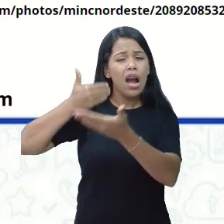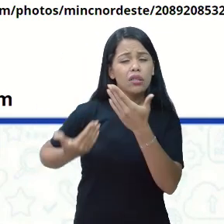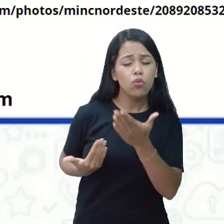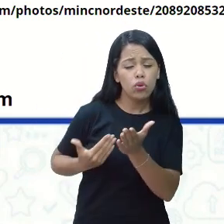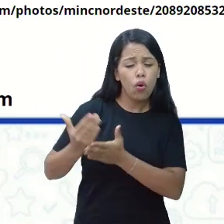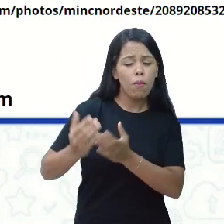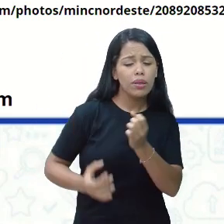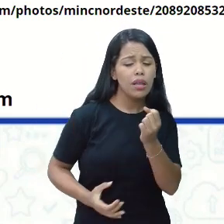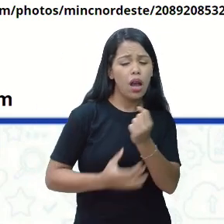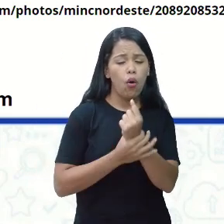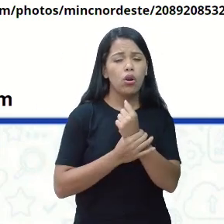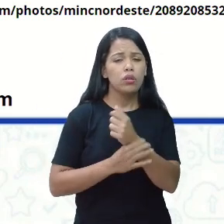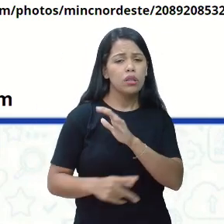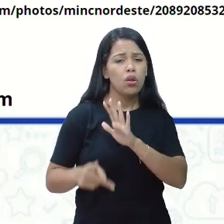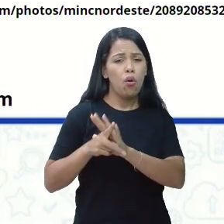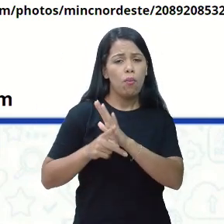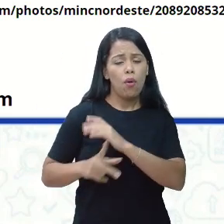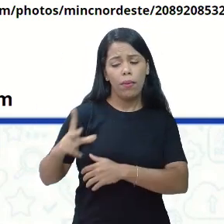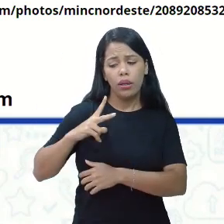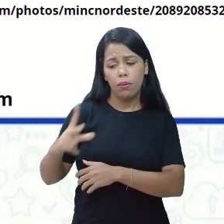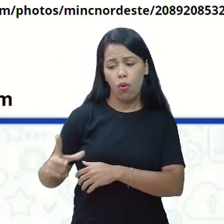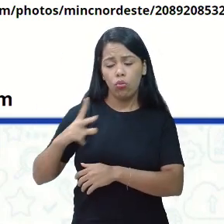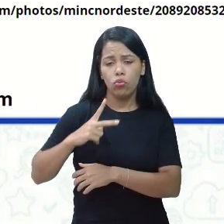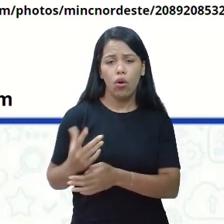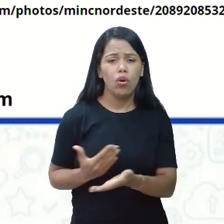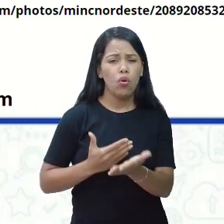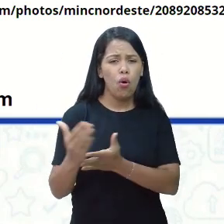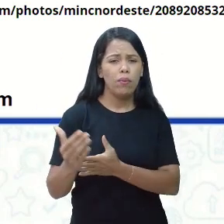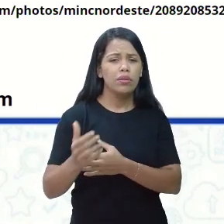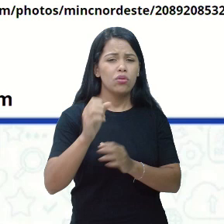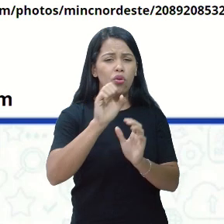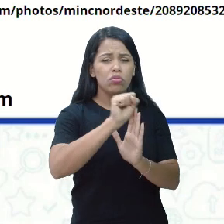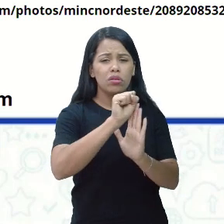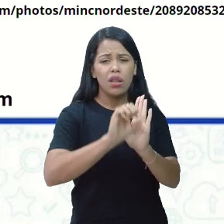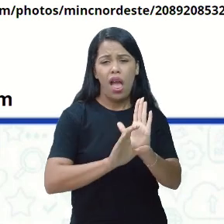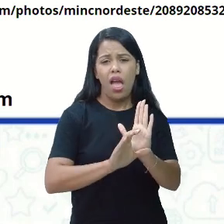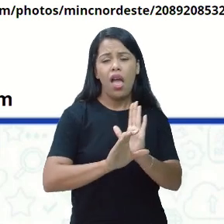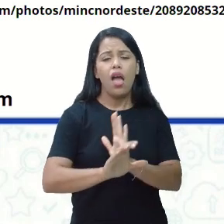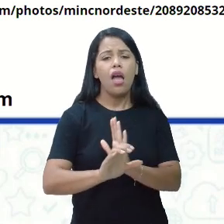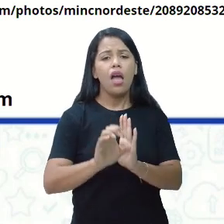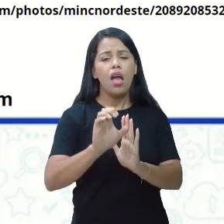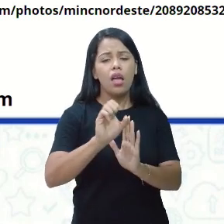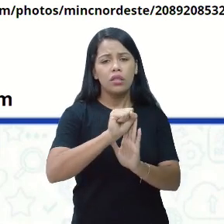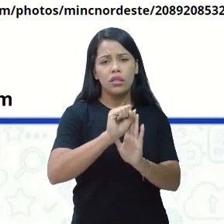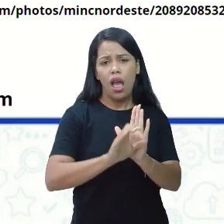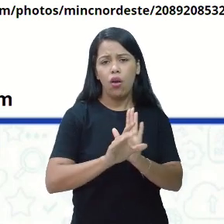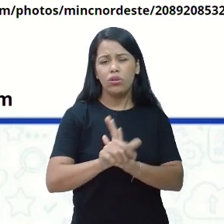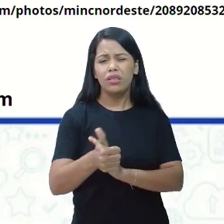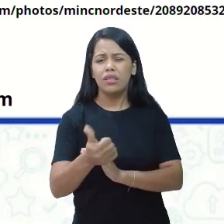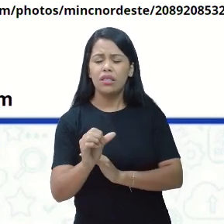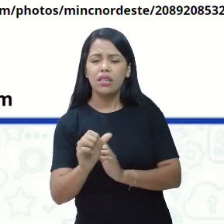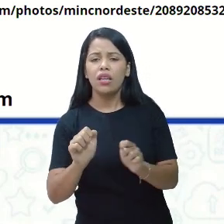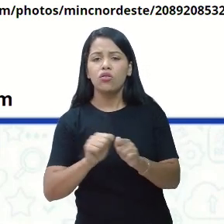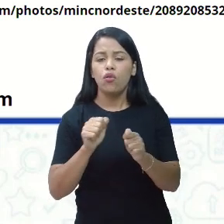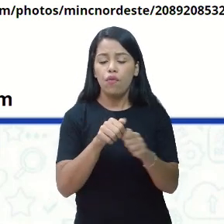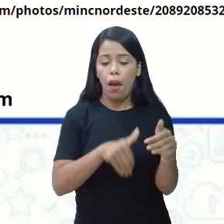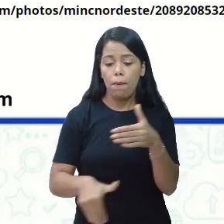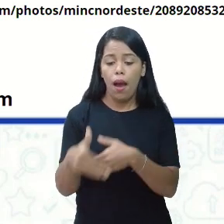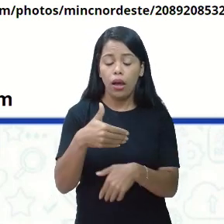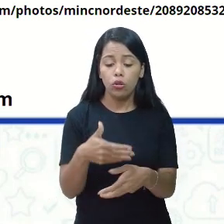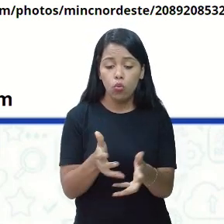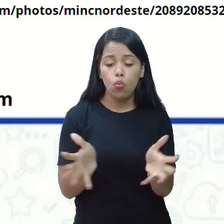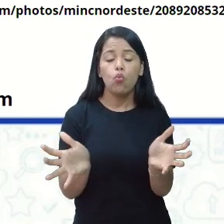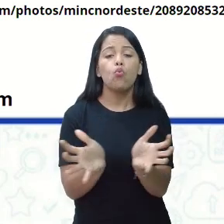colonização portuguesa, que principiou no século XVI, fazendo parte do grupo maior